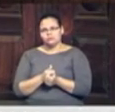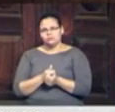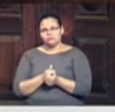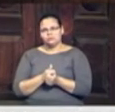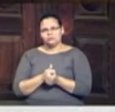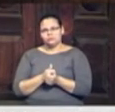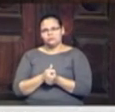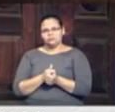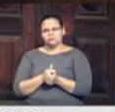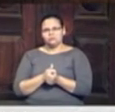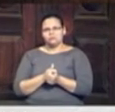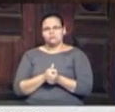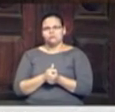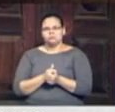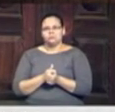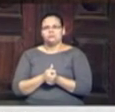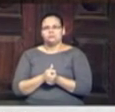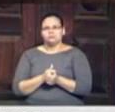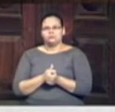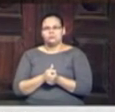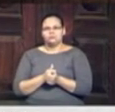um arrazoado